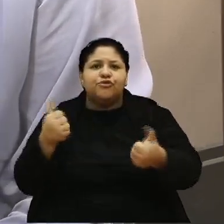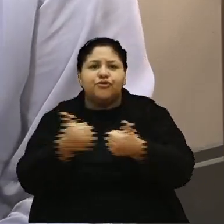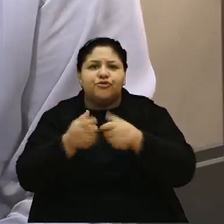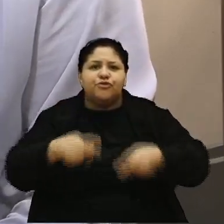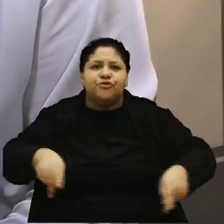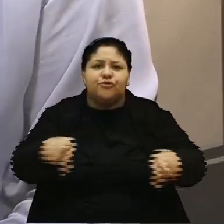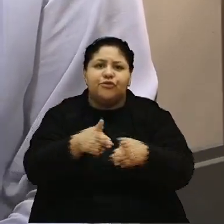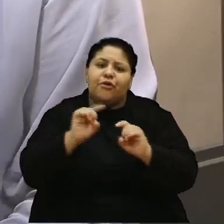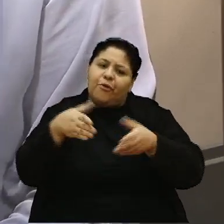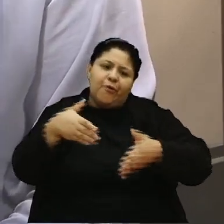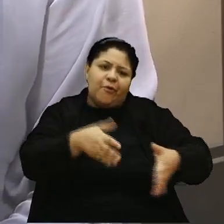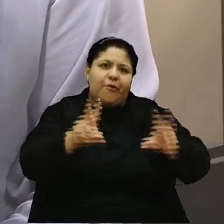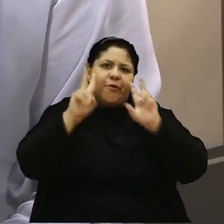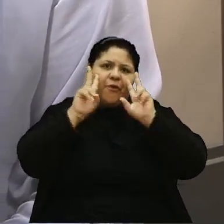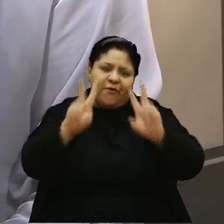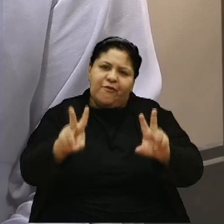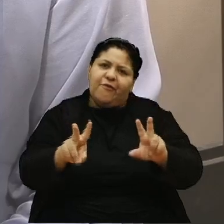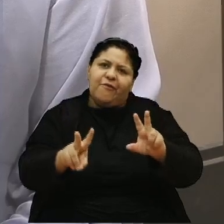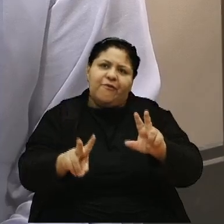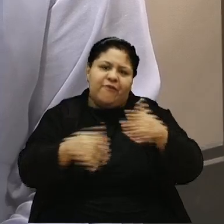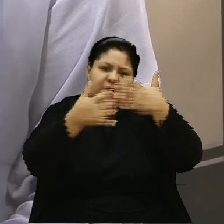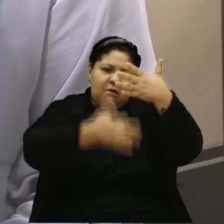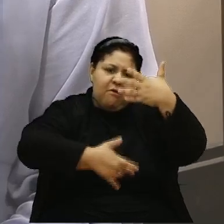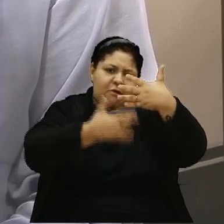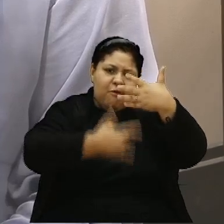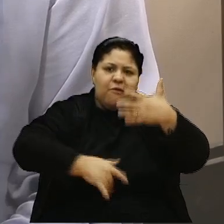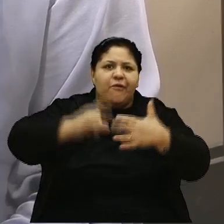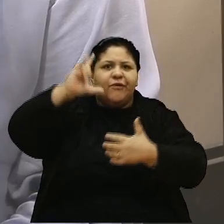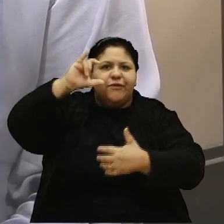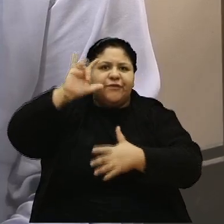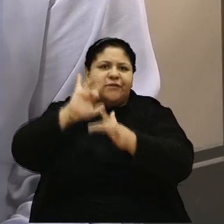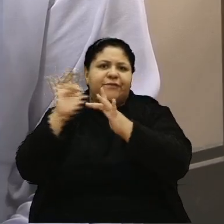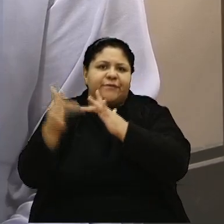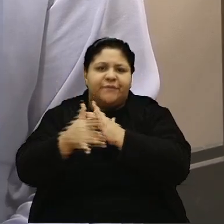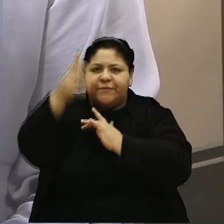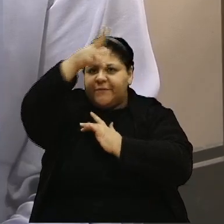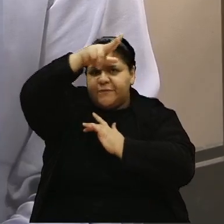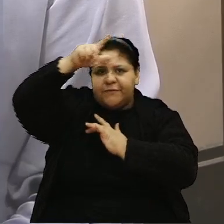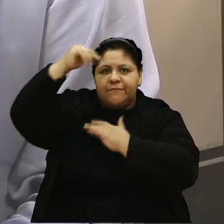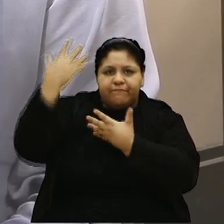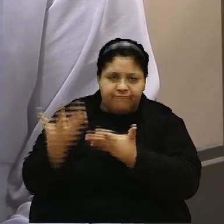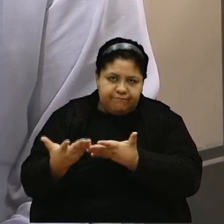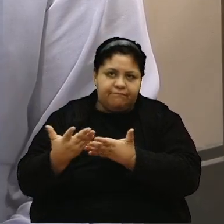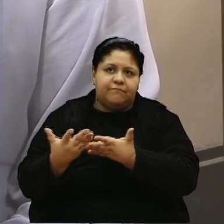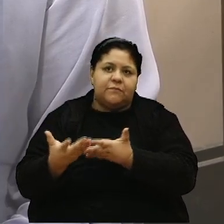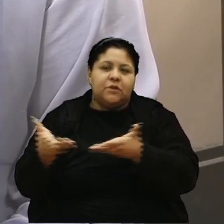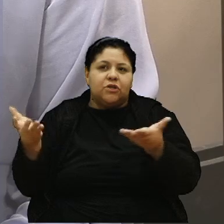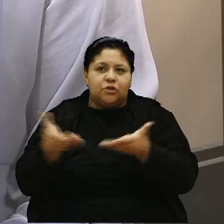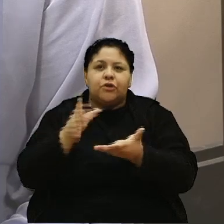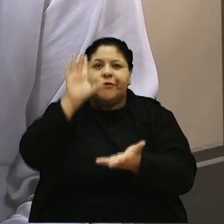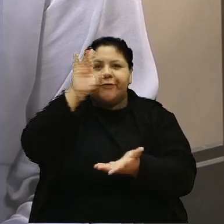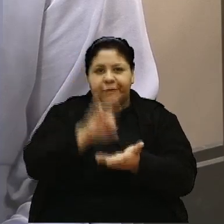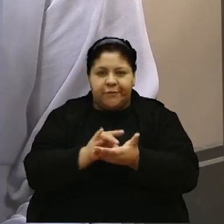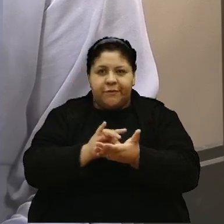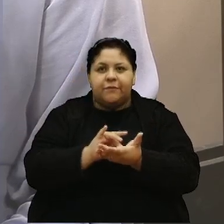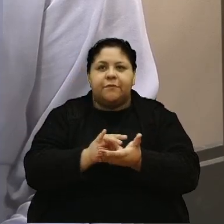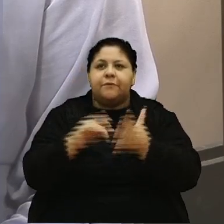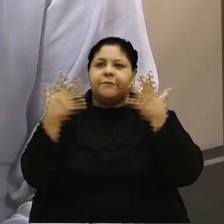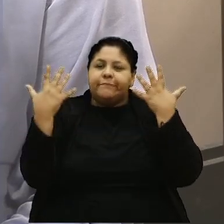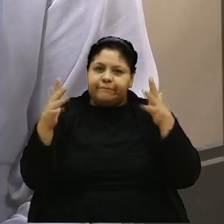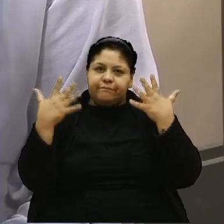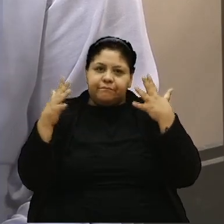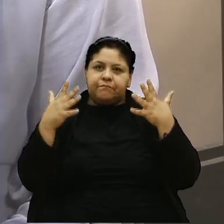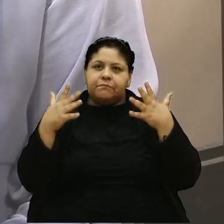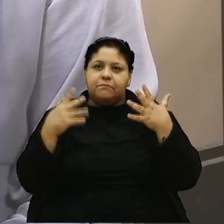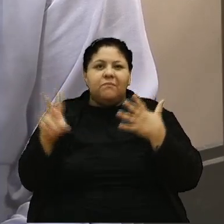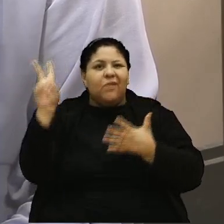caminhar por aí e ver os comentários ou no Instagram ali, né? Nas redes sociais do prefeito, tá? Então eu queria deixar registrado aqui. Parabéns